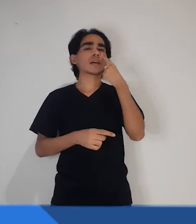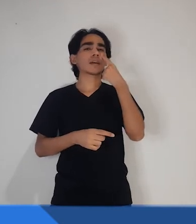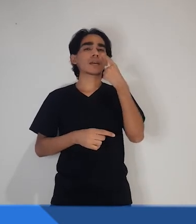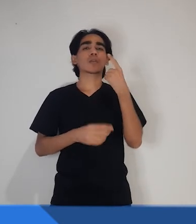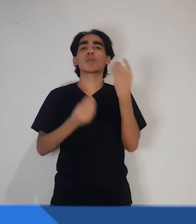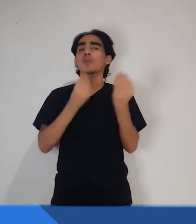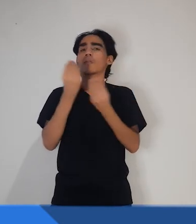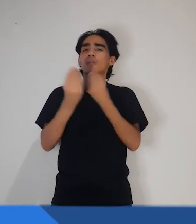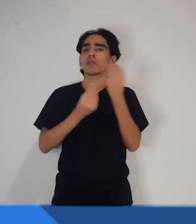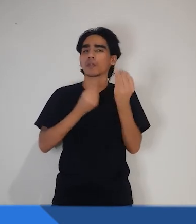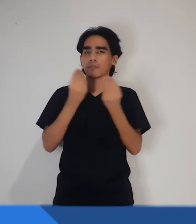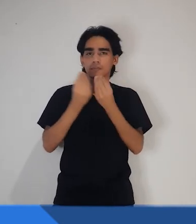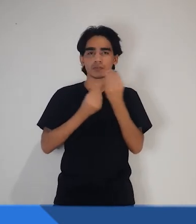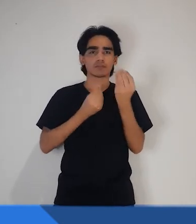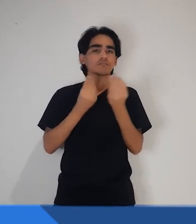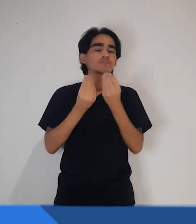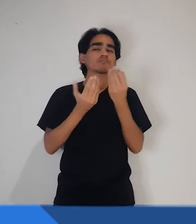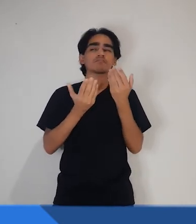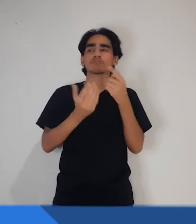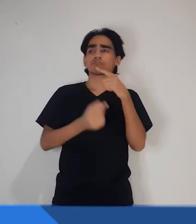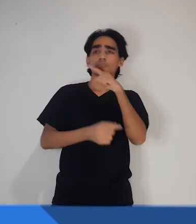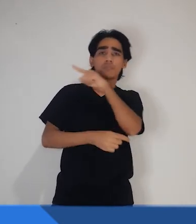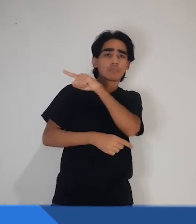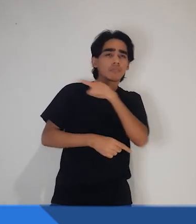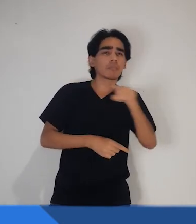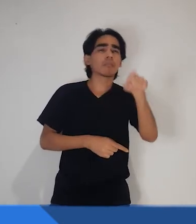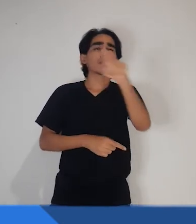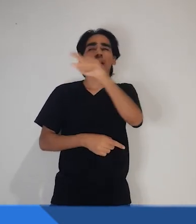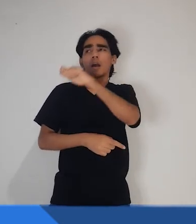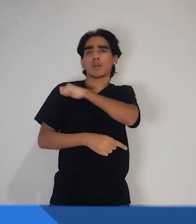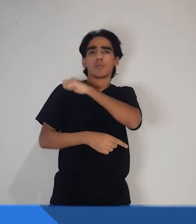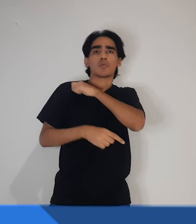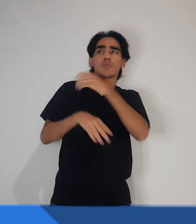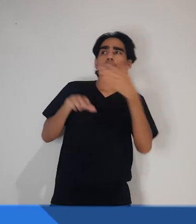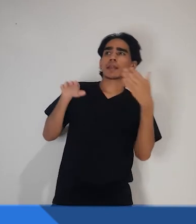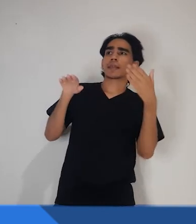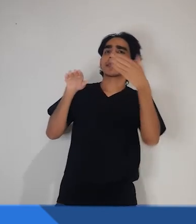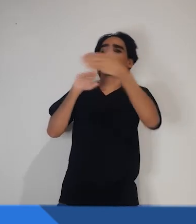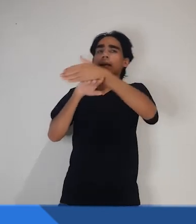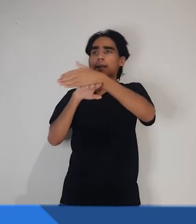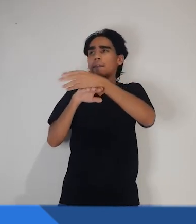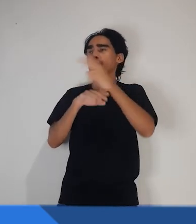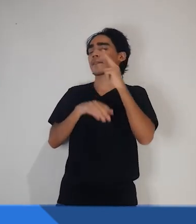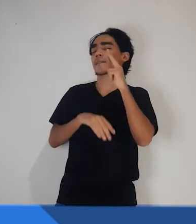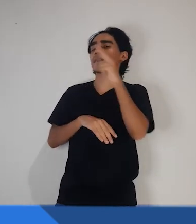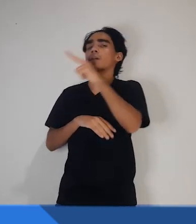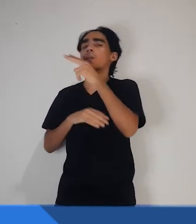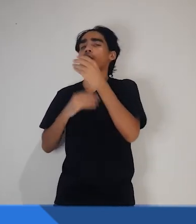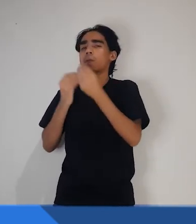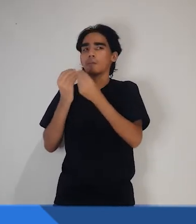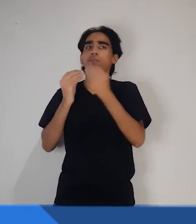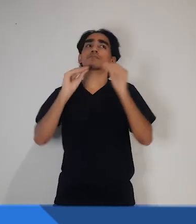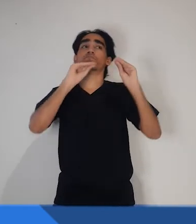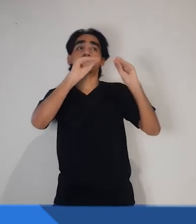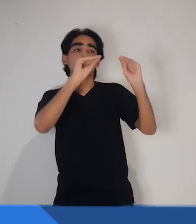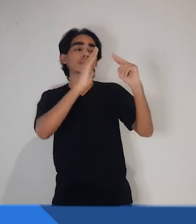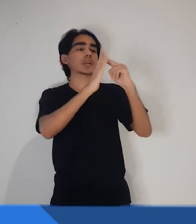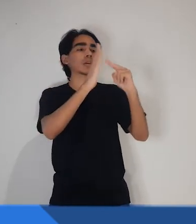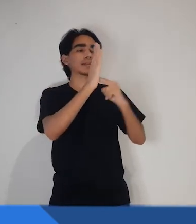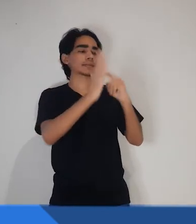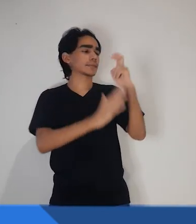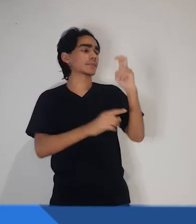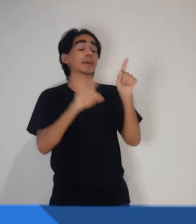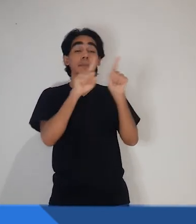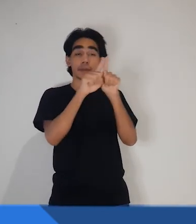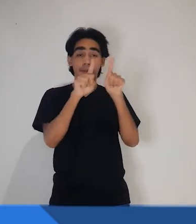gente já vai ver como é que o estudante visualiza essa questão para a gente entender melhor. Vou dar 5 pontos